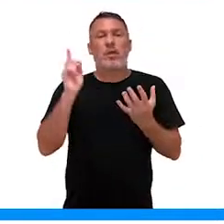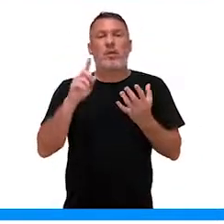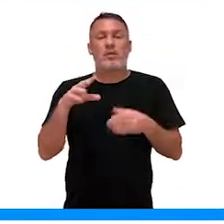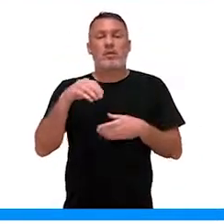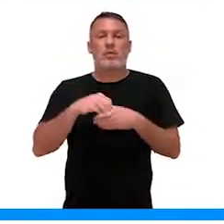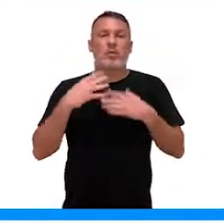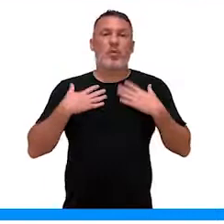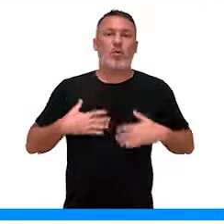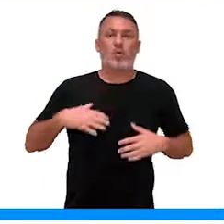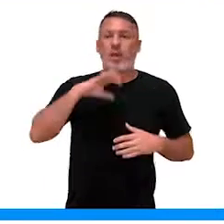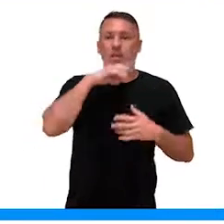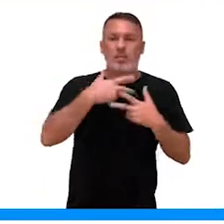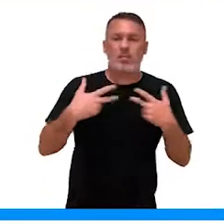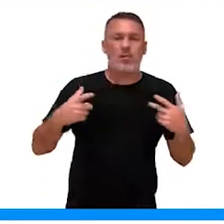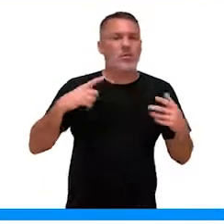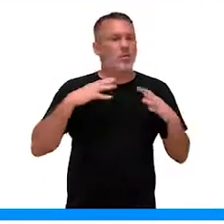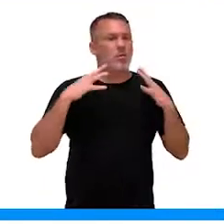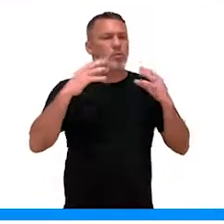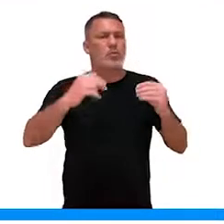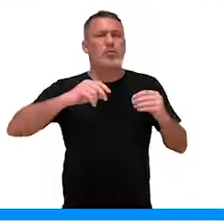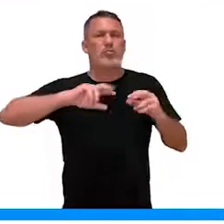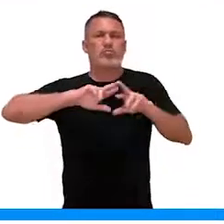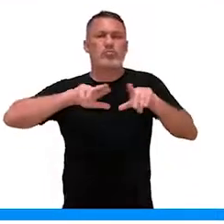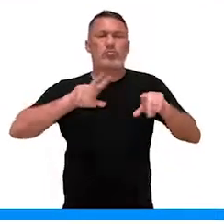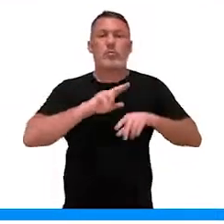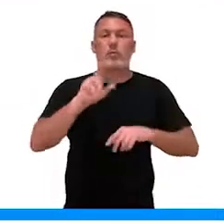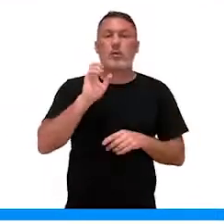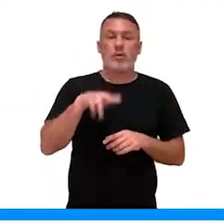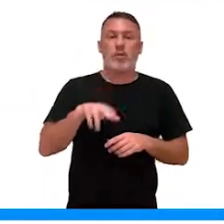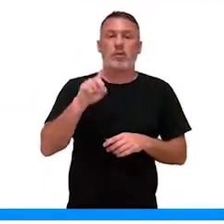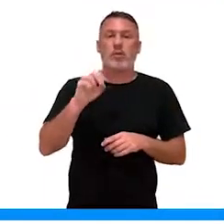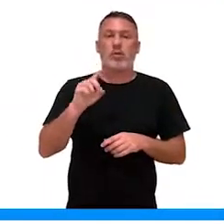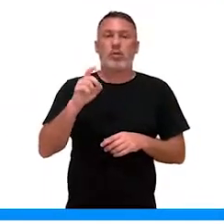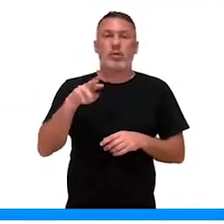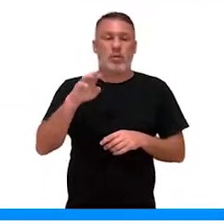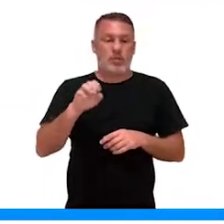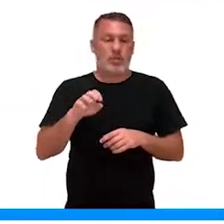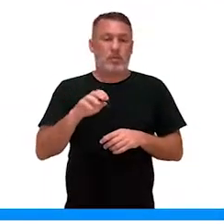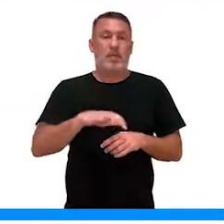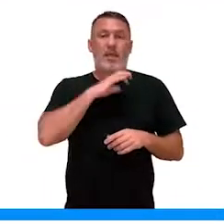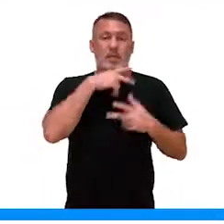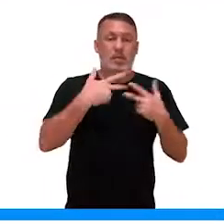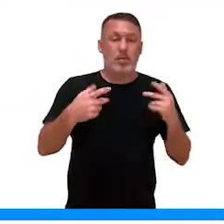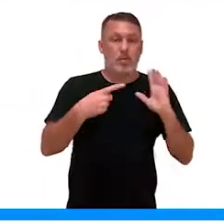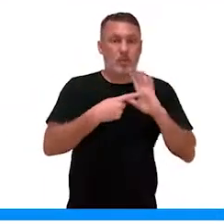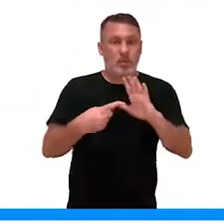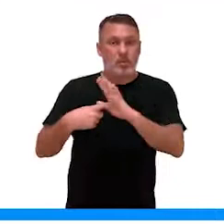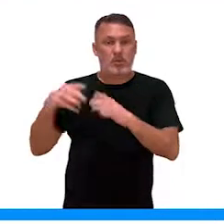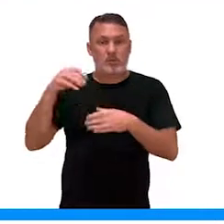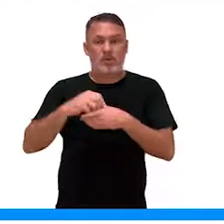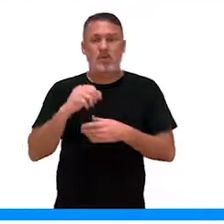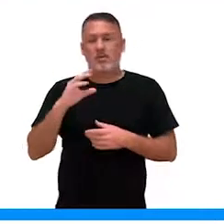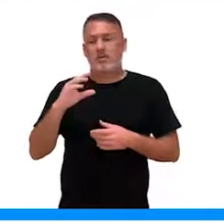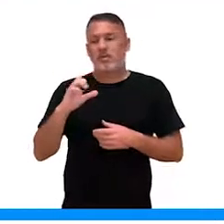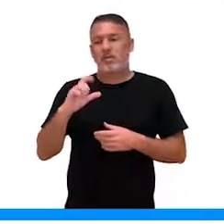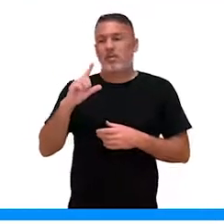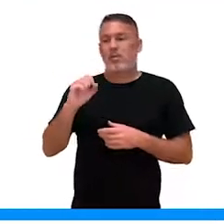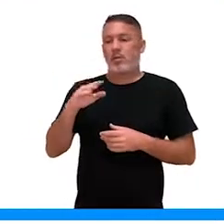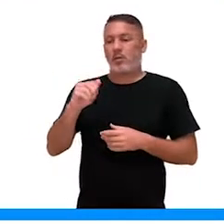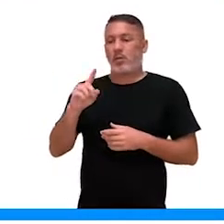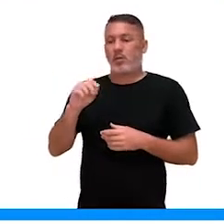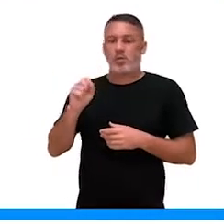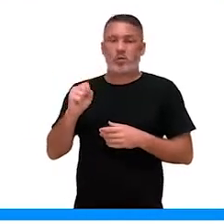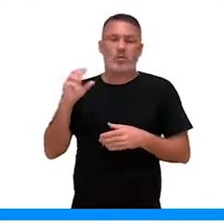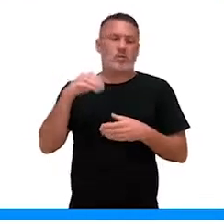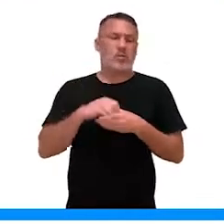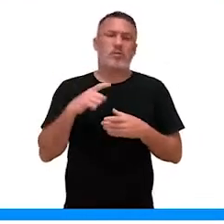do animal, totalmente revestida pela endoderme. Animais que apresentam isso, celomados, eles têm toda